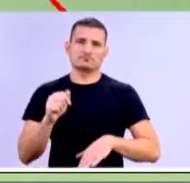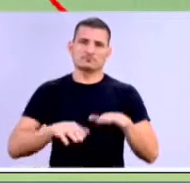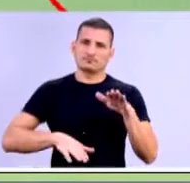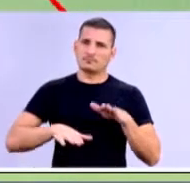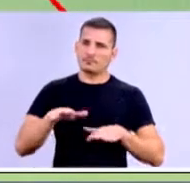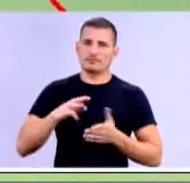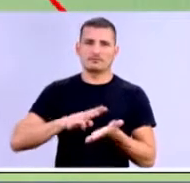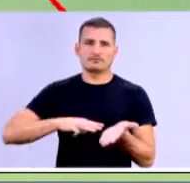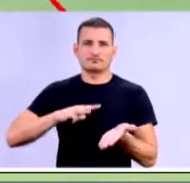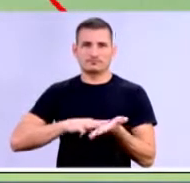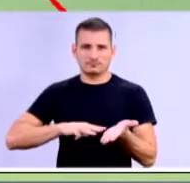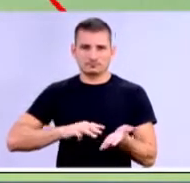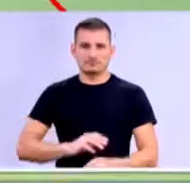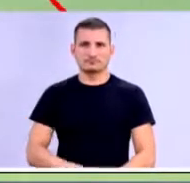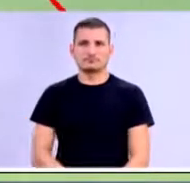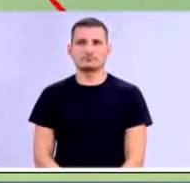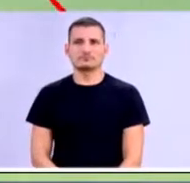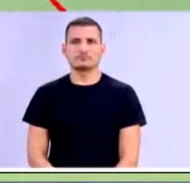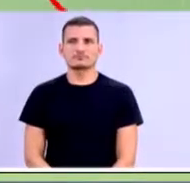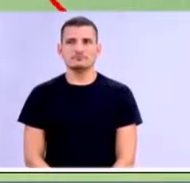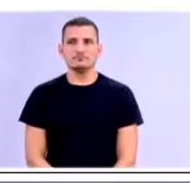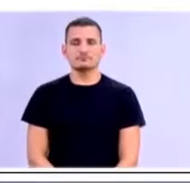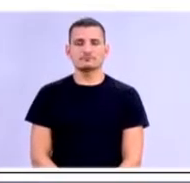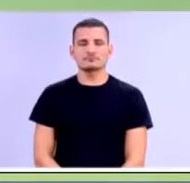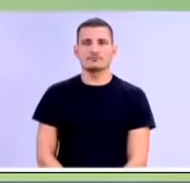da metodologia.